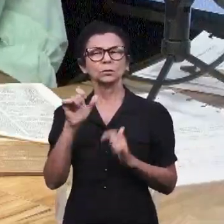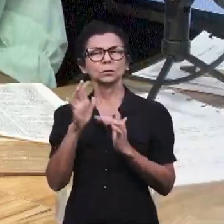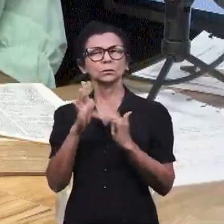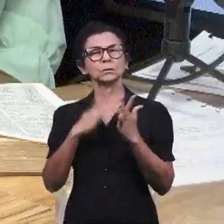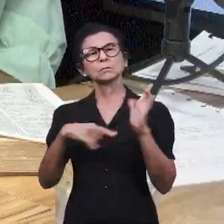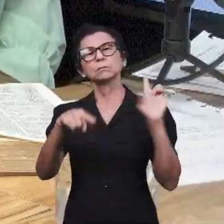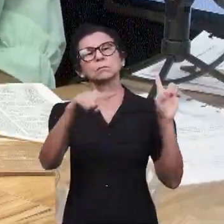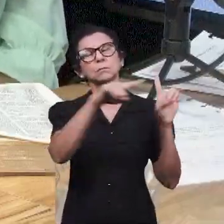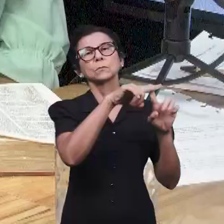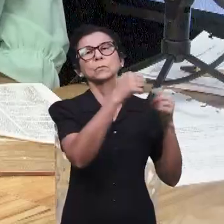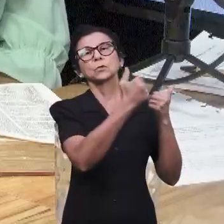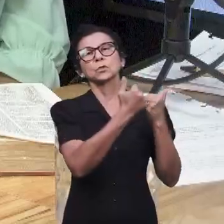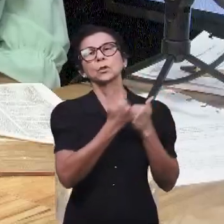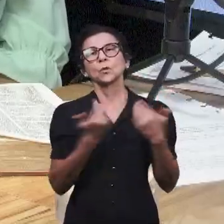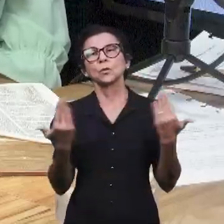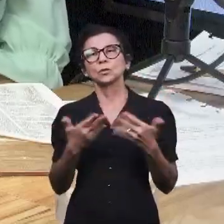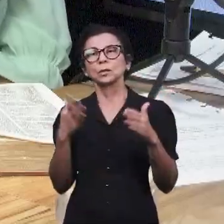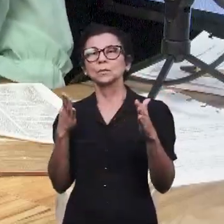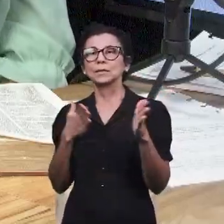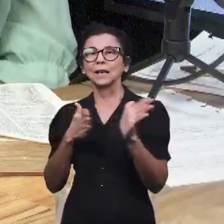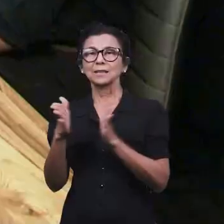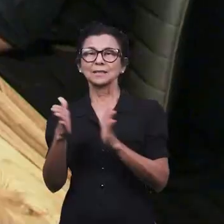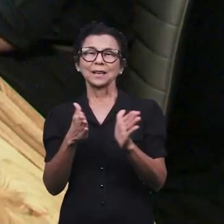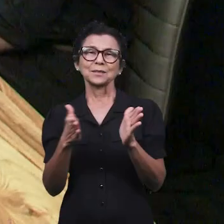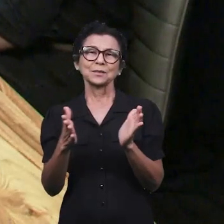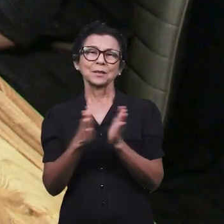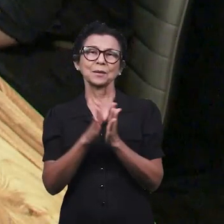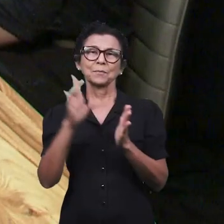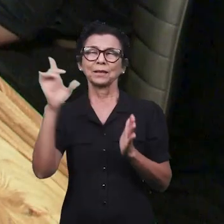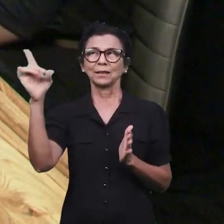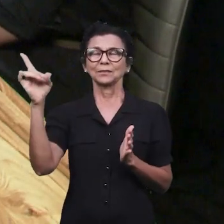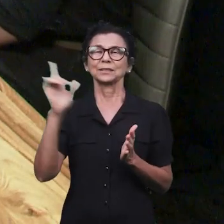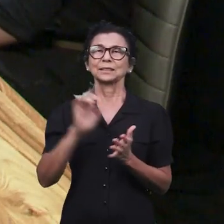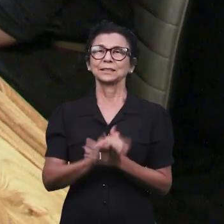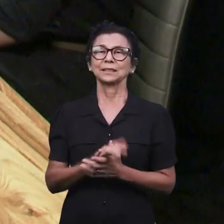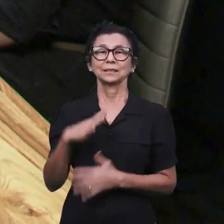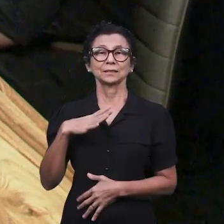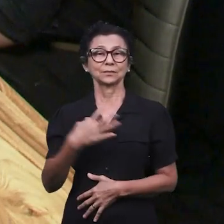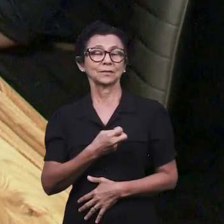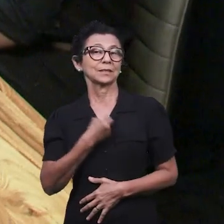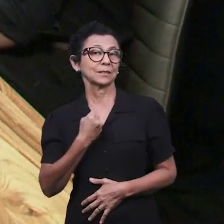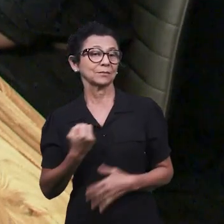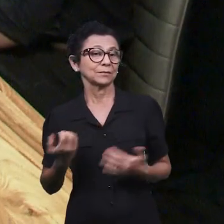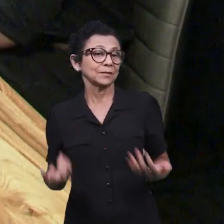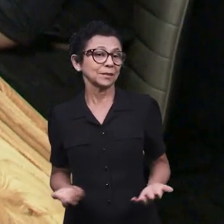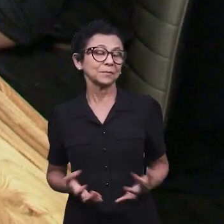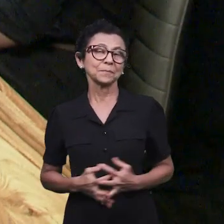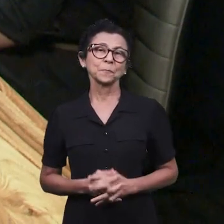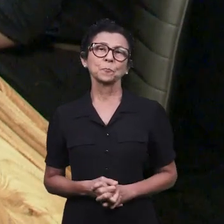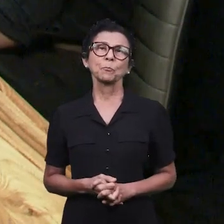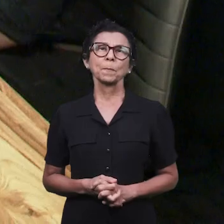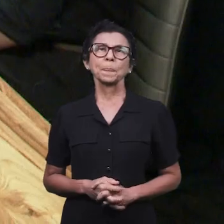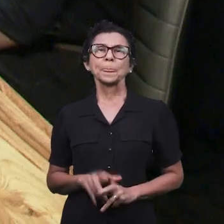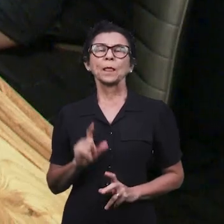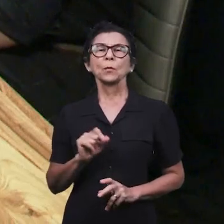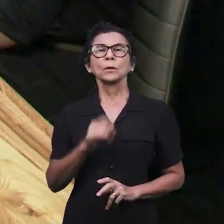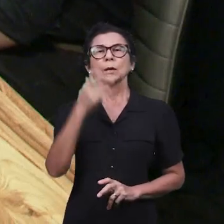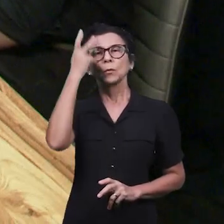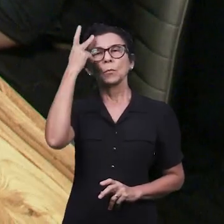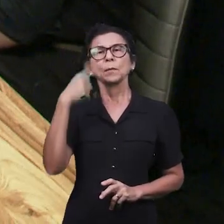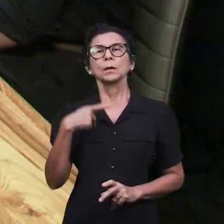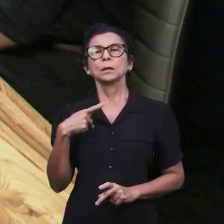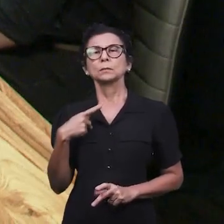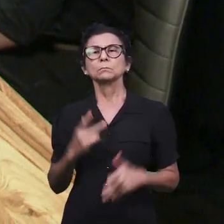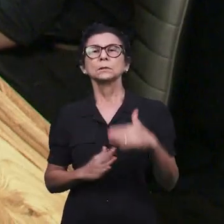tivemos acesso a isso. É muito especial. É interessante que muitas vezes se coloca que é algo mais limitador da vida humana do que